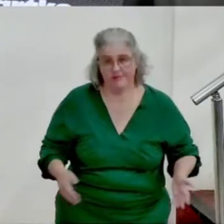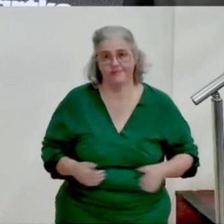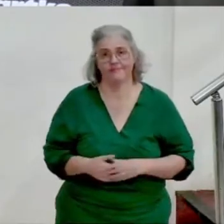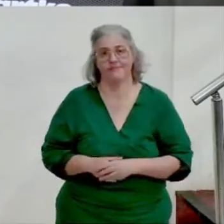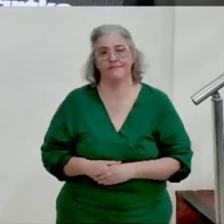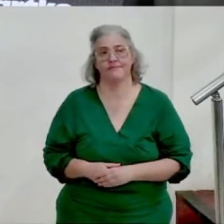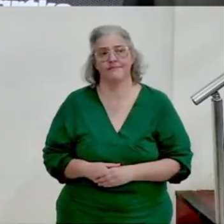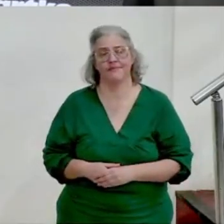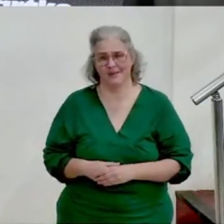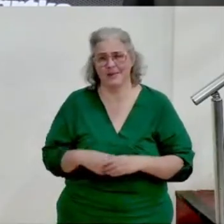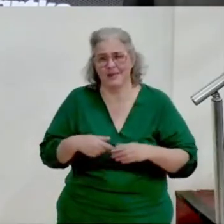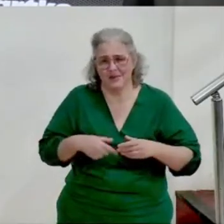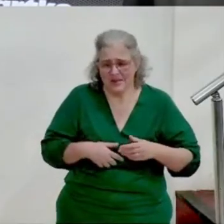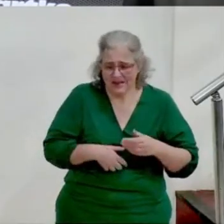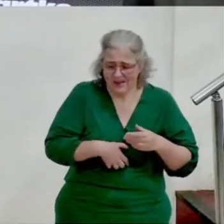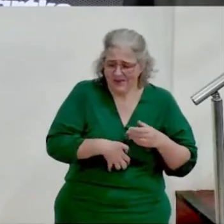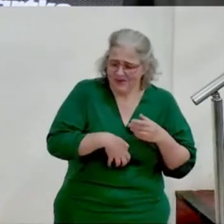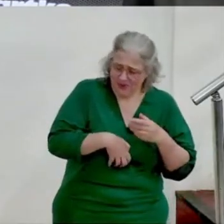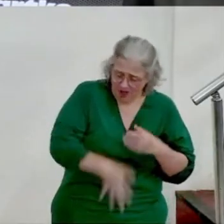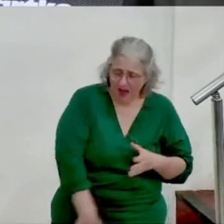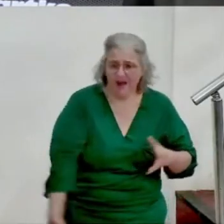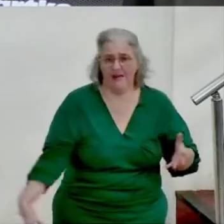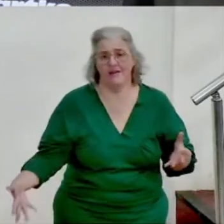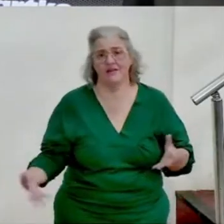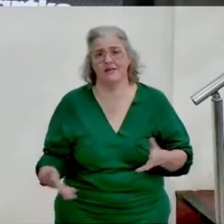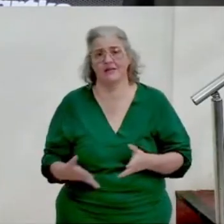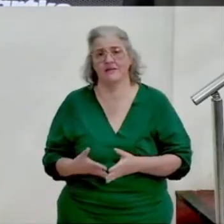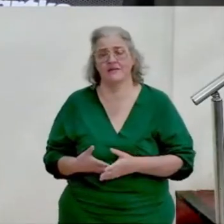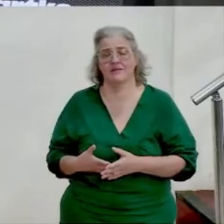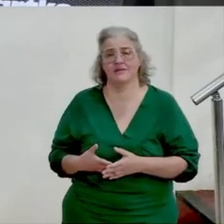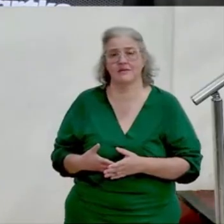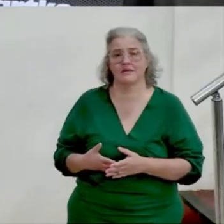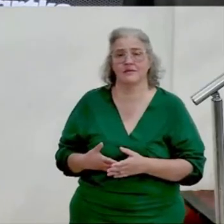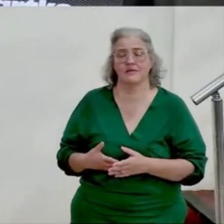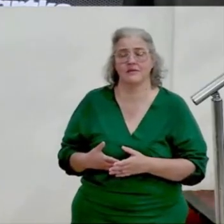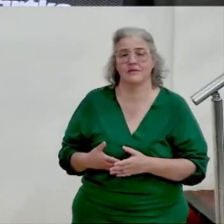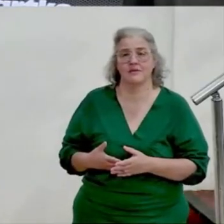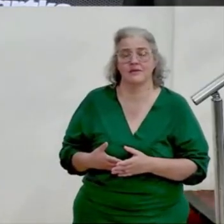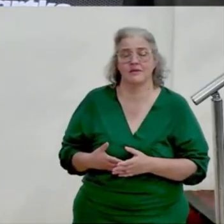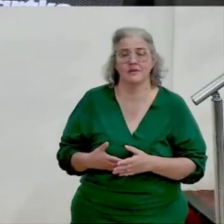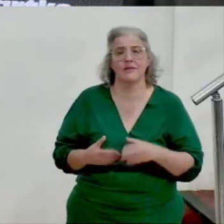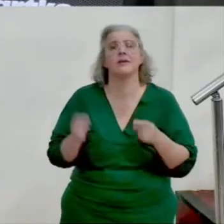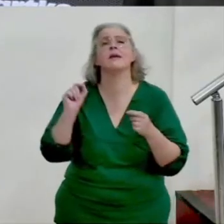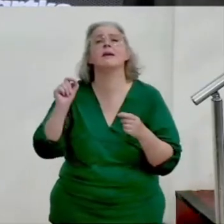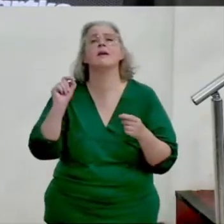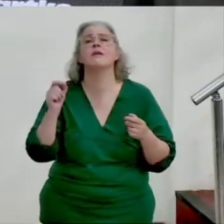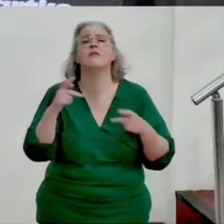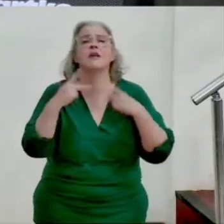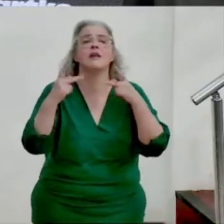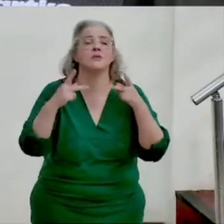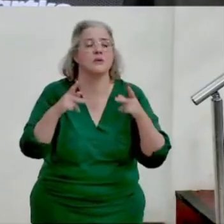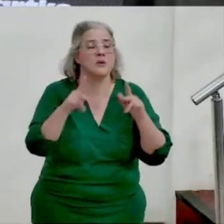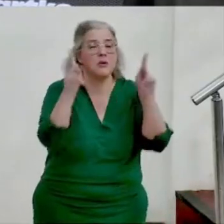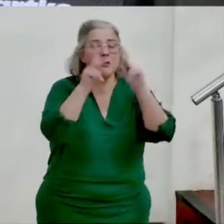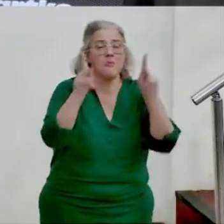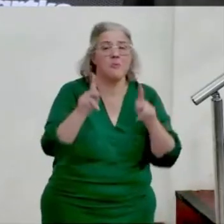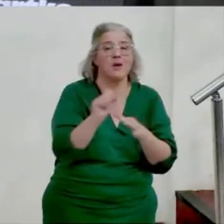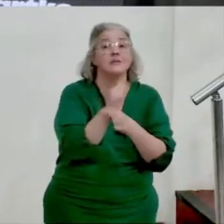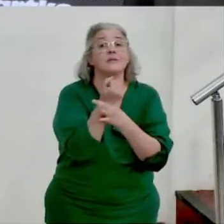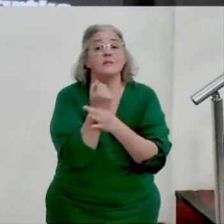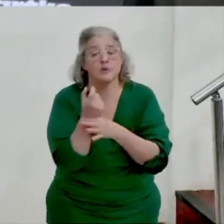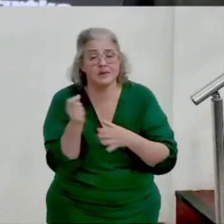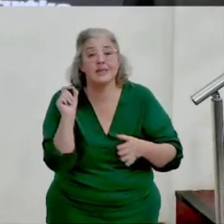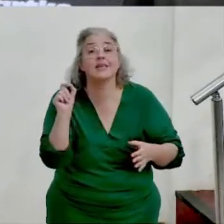Paulo fala sobre andarem dizendo. Quem que anda dizendo paz e segurança? O verso 3 não responde,